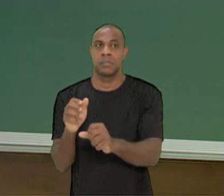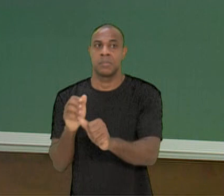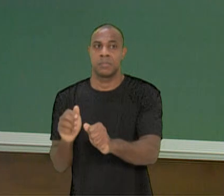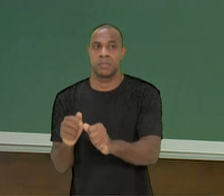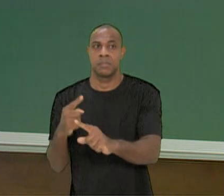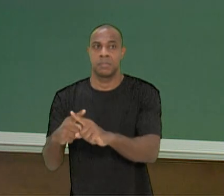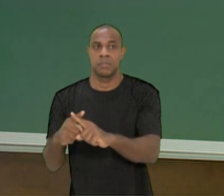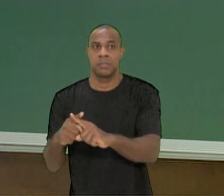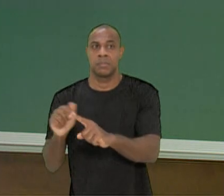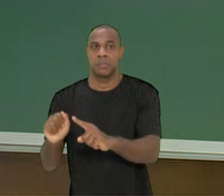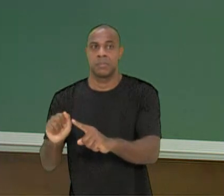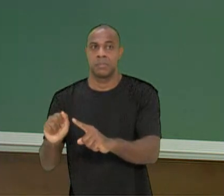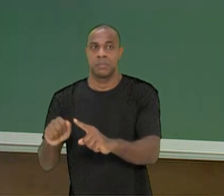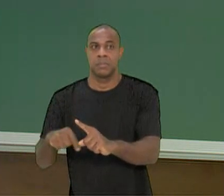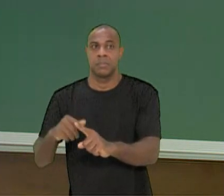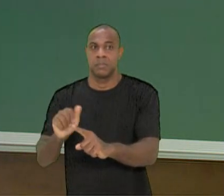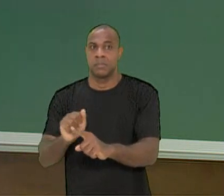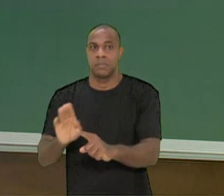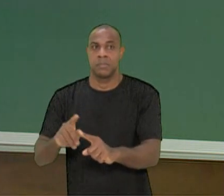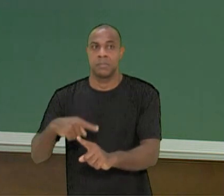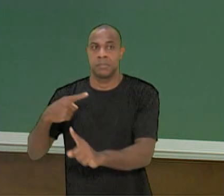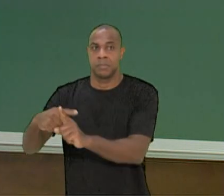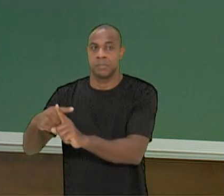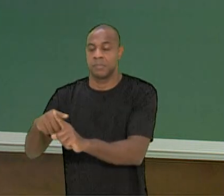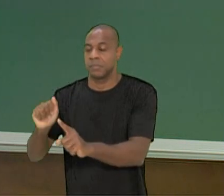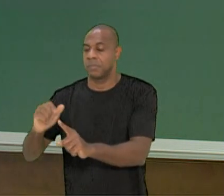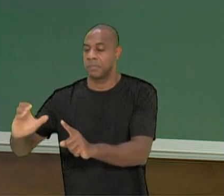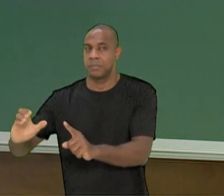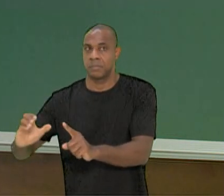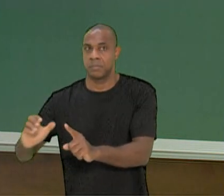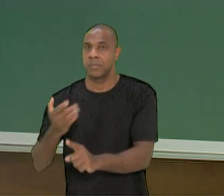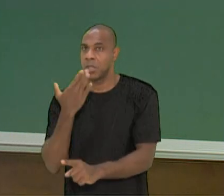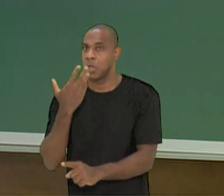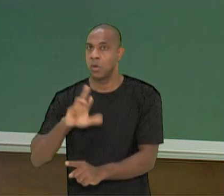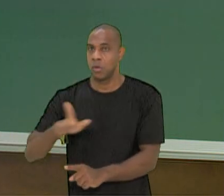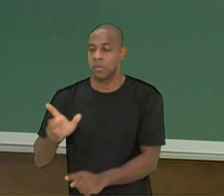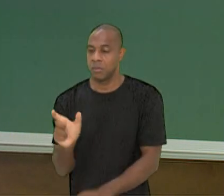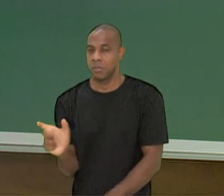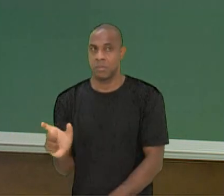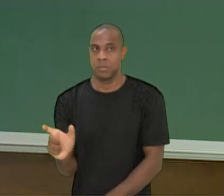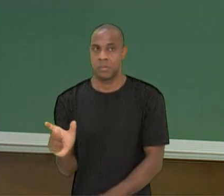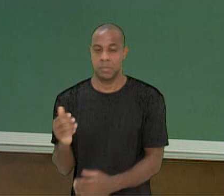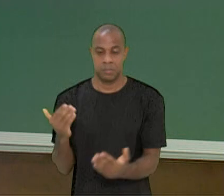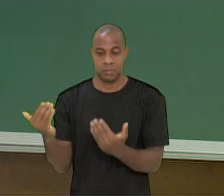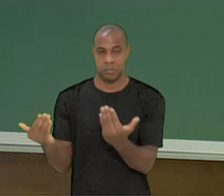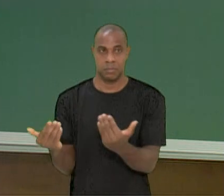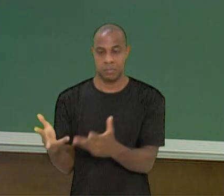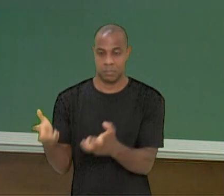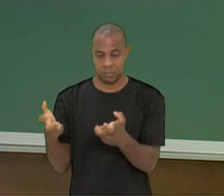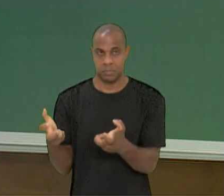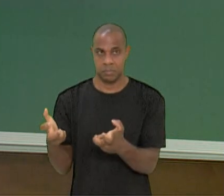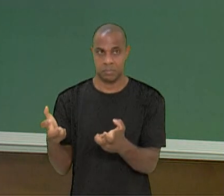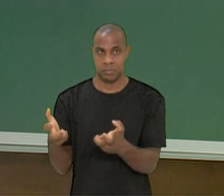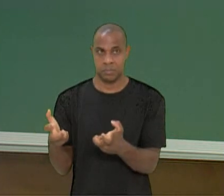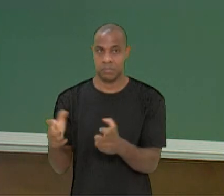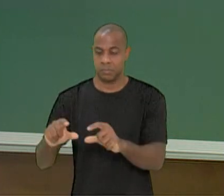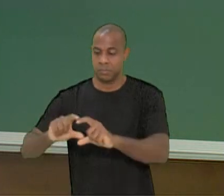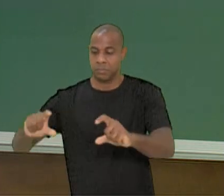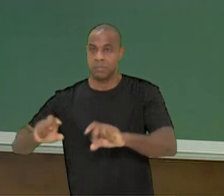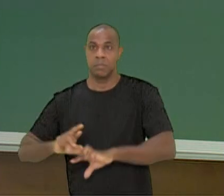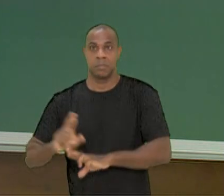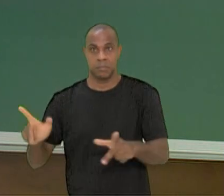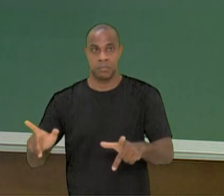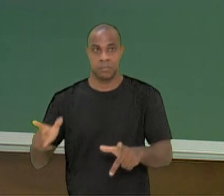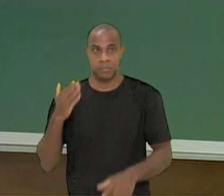mais A vezes C. Repare que eu pintei as expressões de cores diferentes. Por quê? Para você saber que cada cor representa uma expressão diferente.